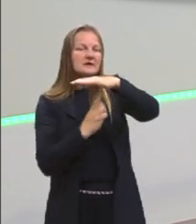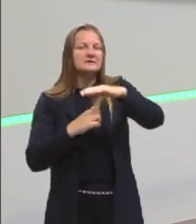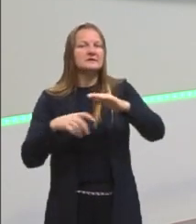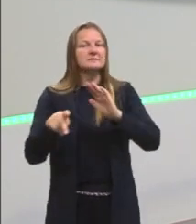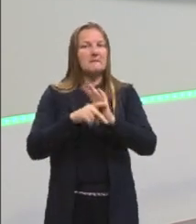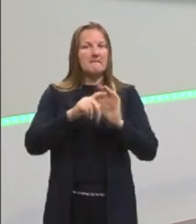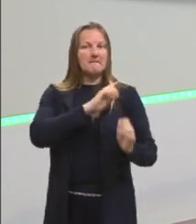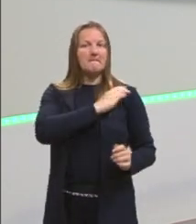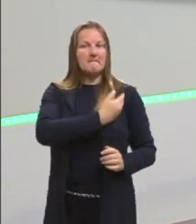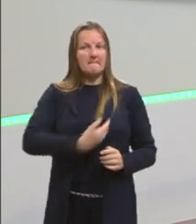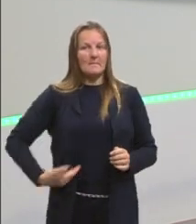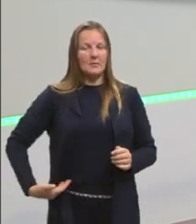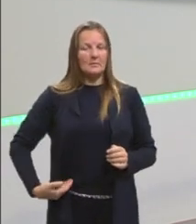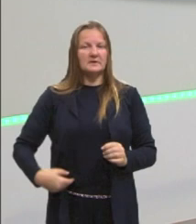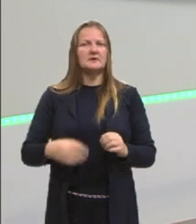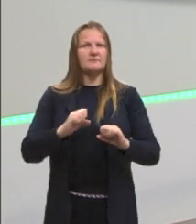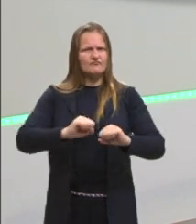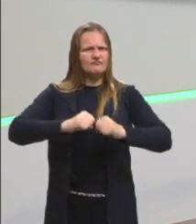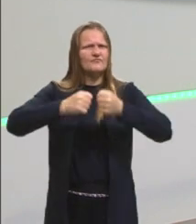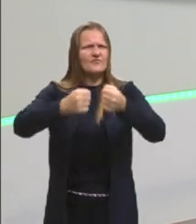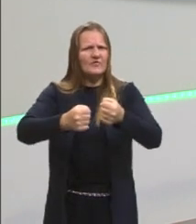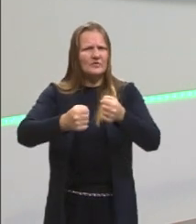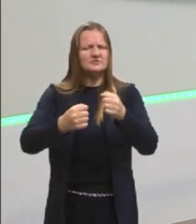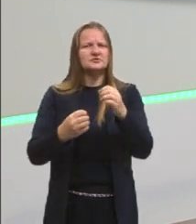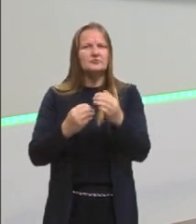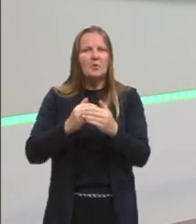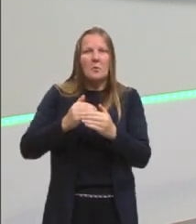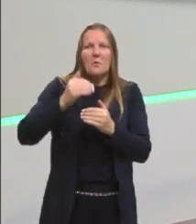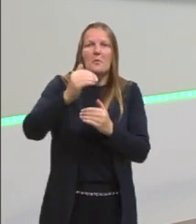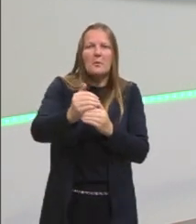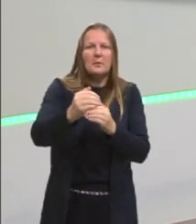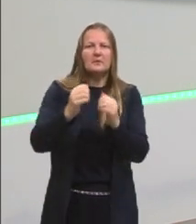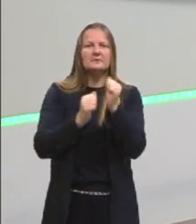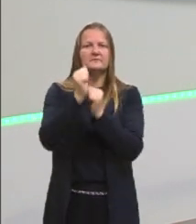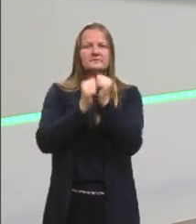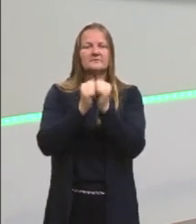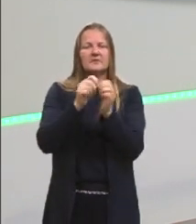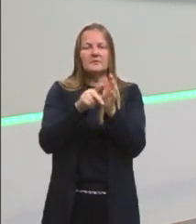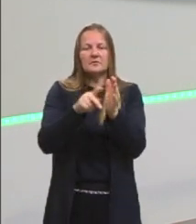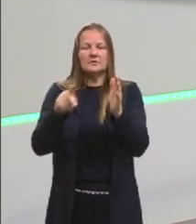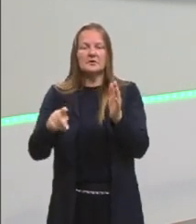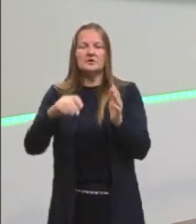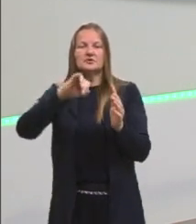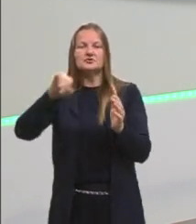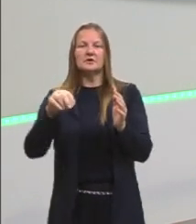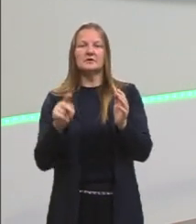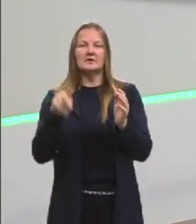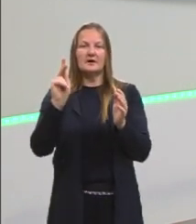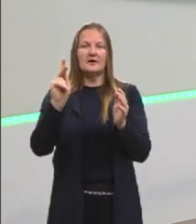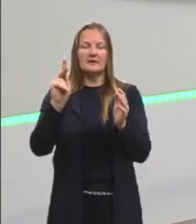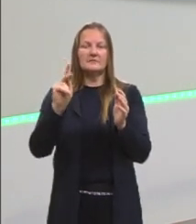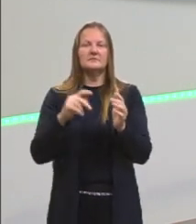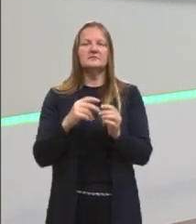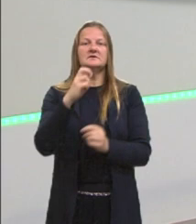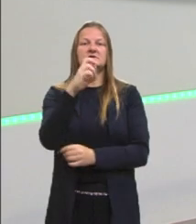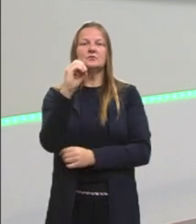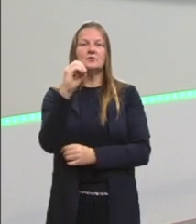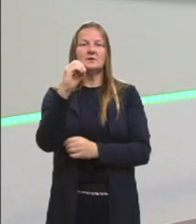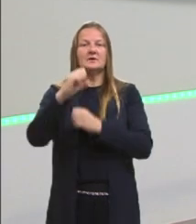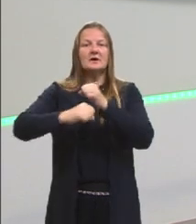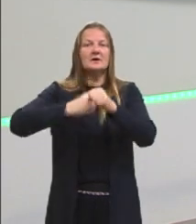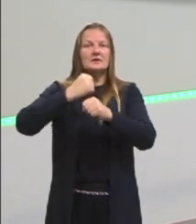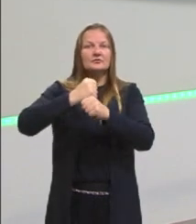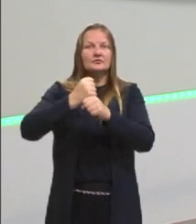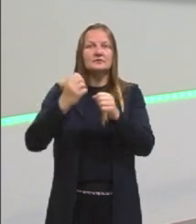que alavancaram a indústria no Brasil nós temos depois do período JK o Juscelino os 50 anos em 5